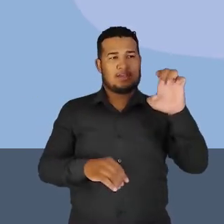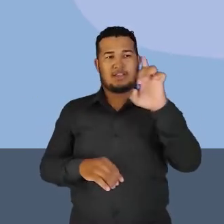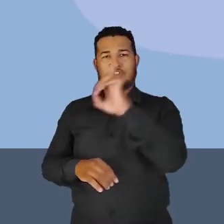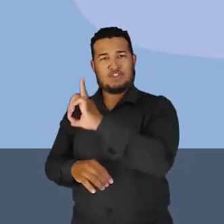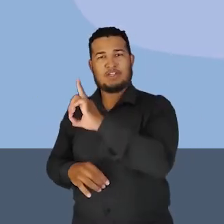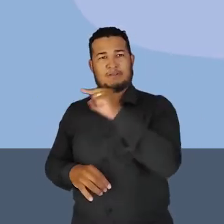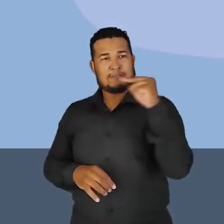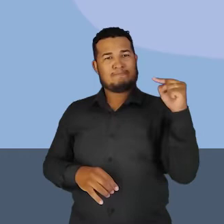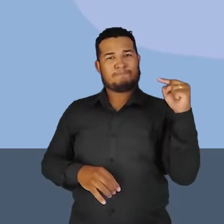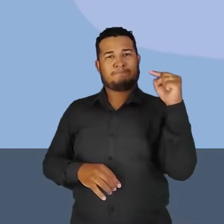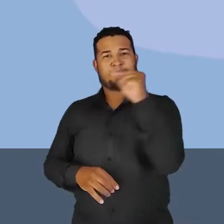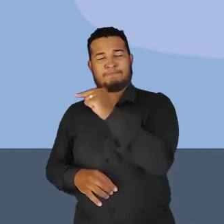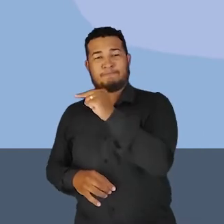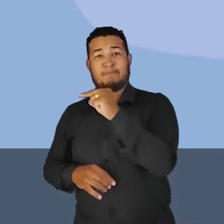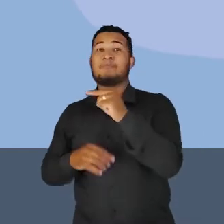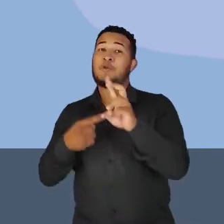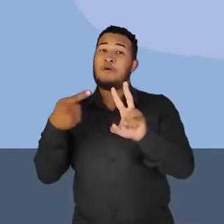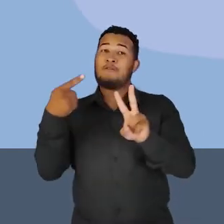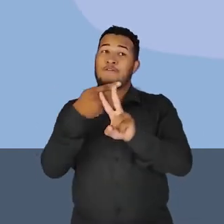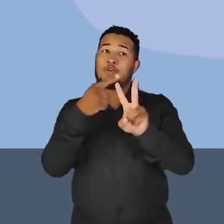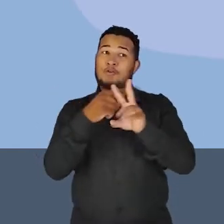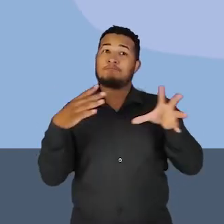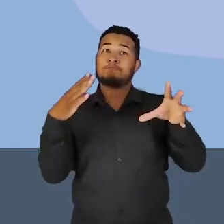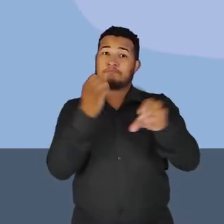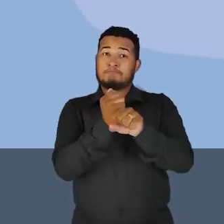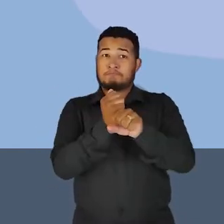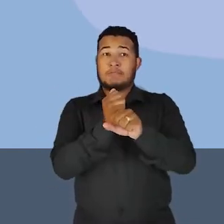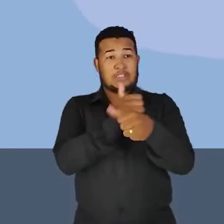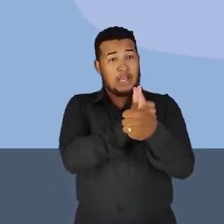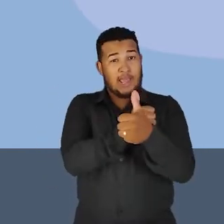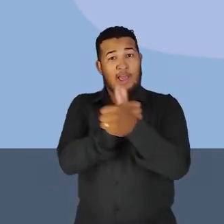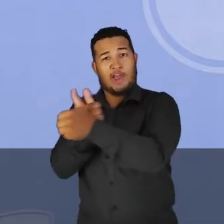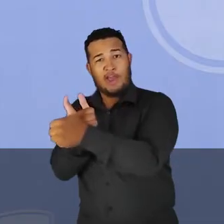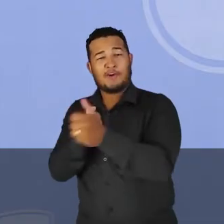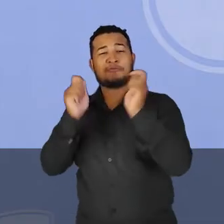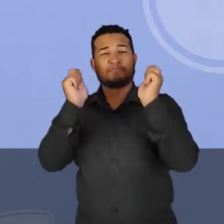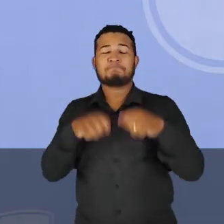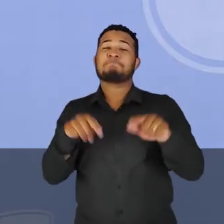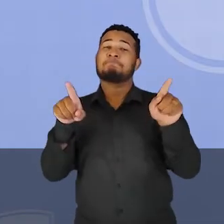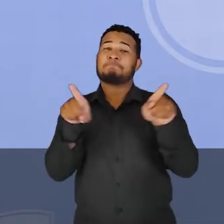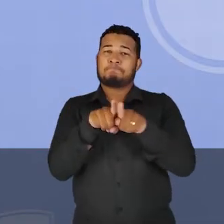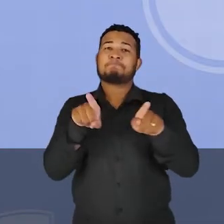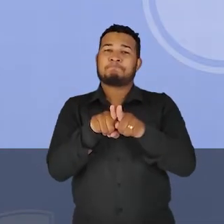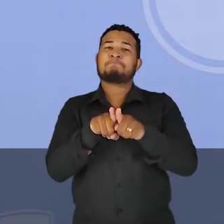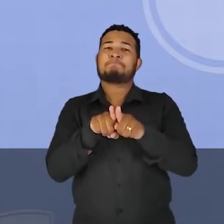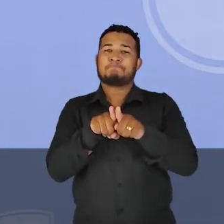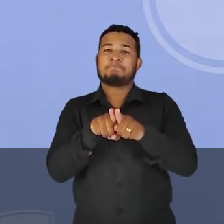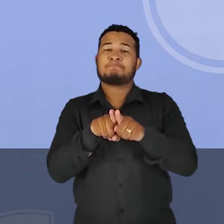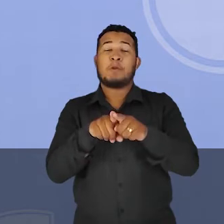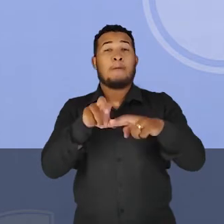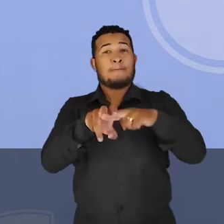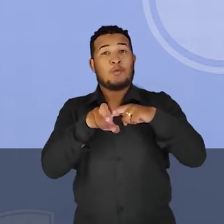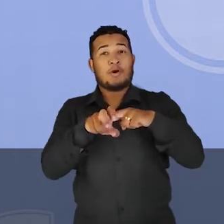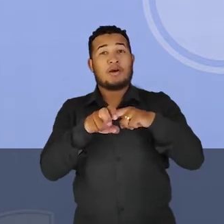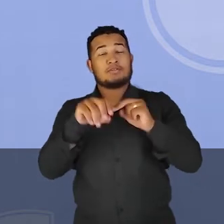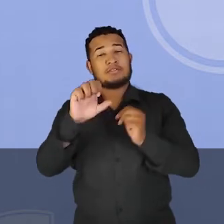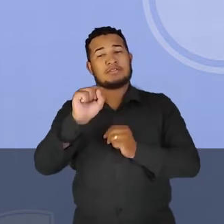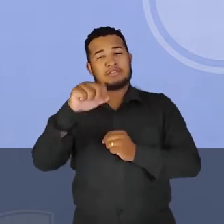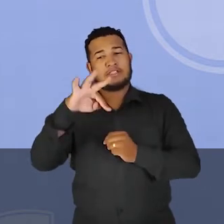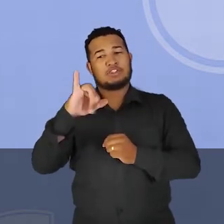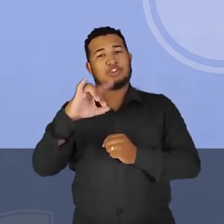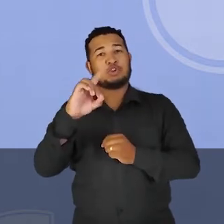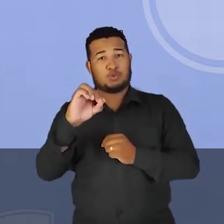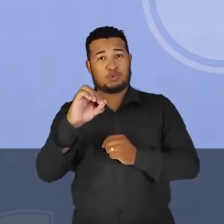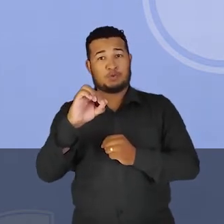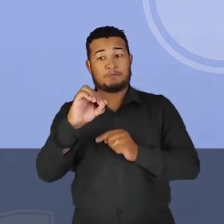E o vetor resultante vai acompanhar este vetor no que tange ao seu sentido. Então,